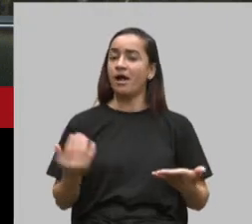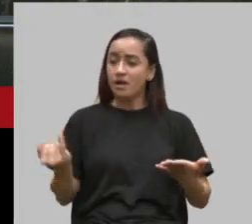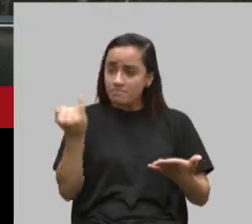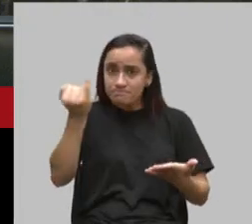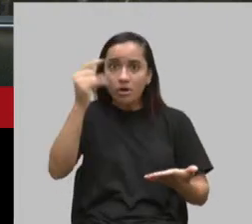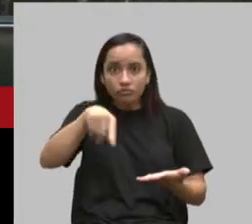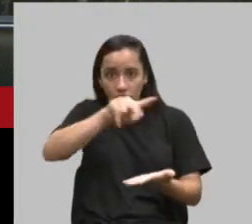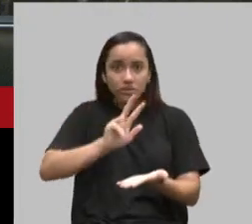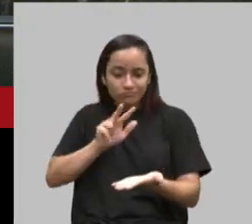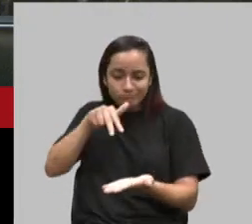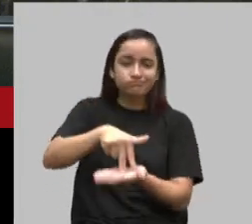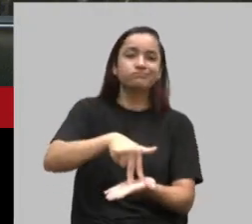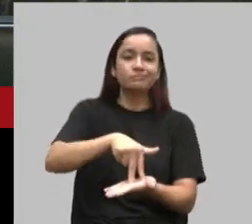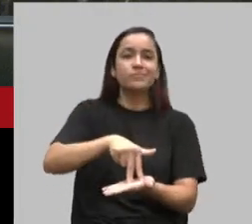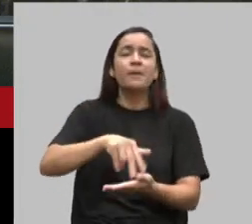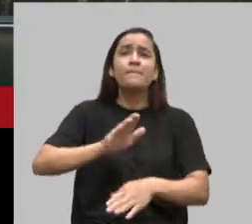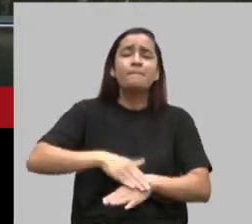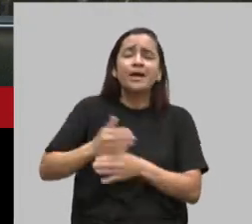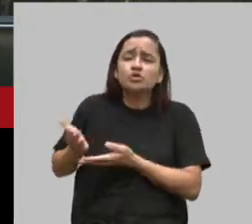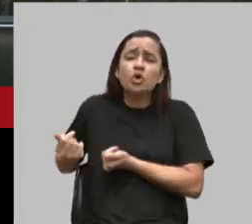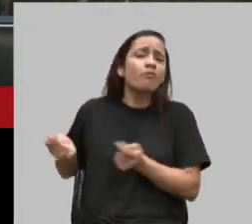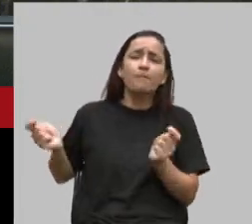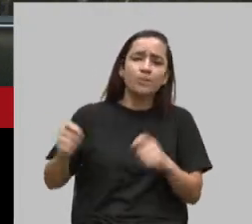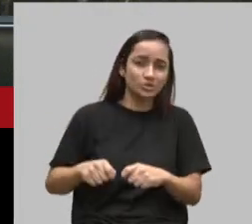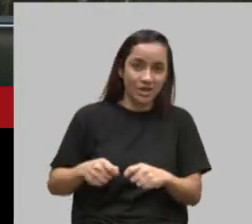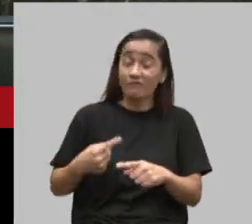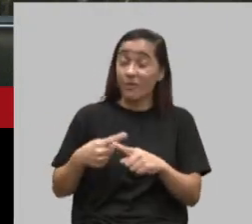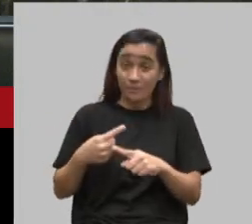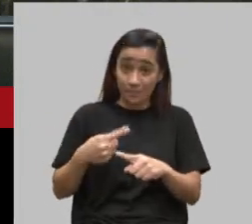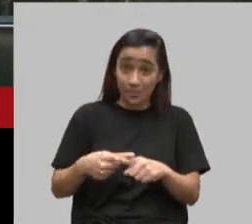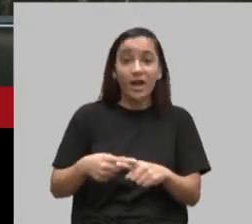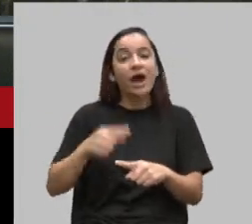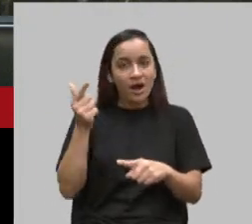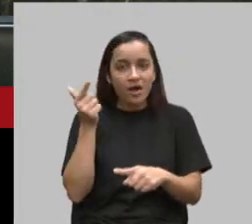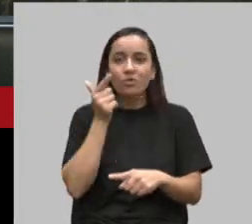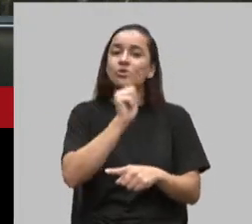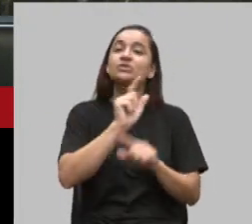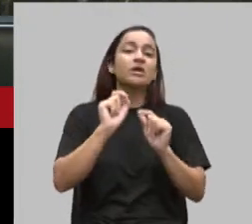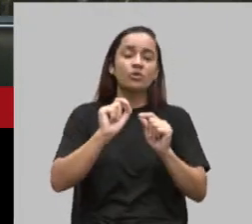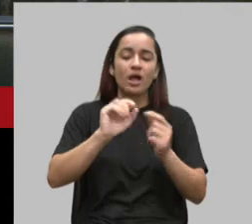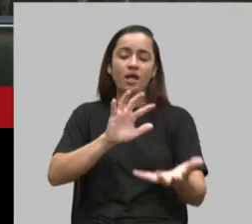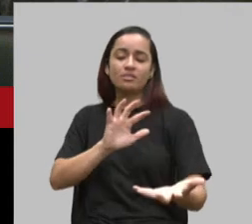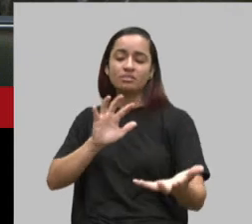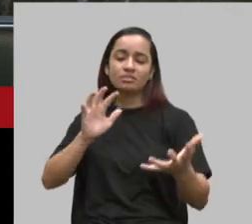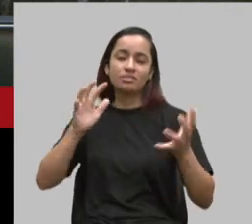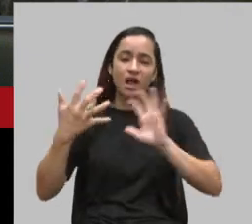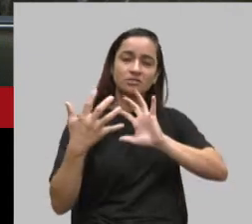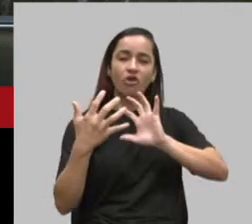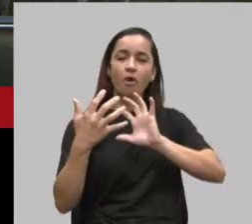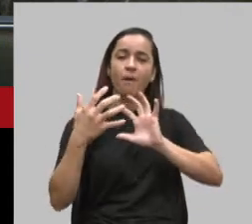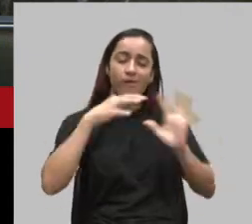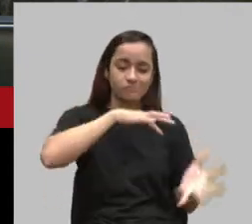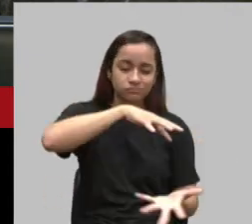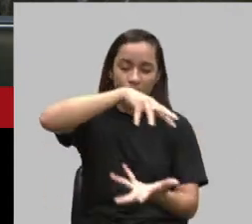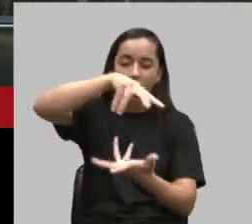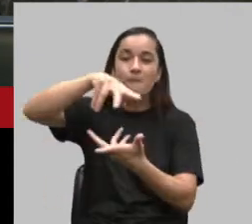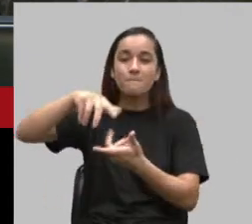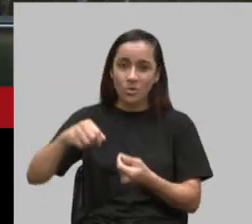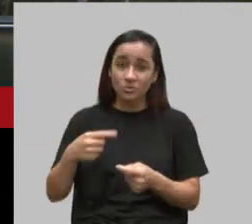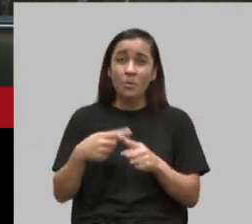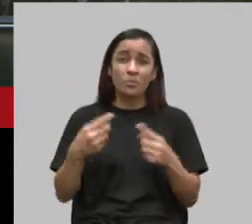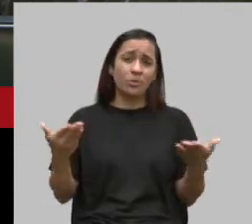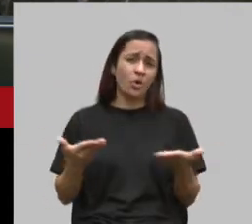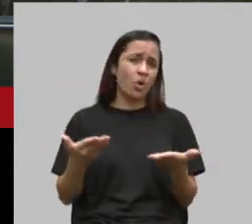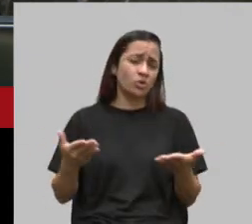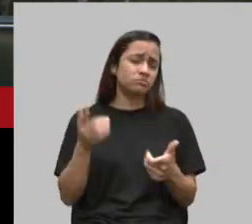cedo possível porque assim a gente vai conseguir transformar esse mundo que tá aí que tá com muitos